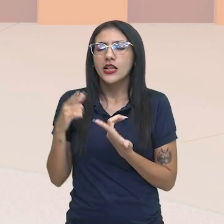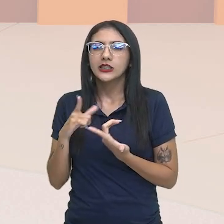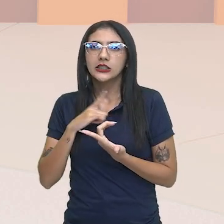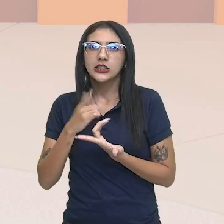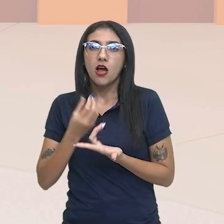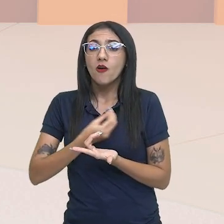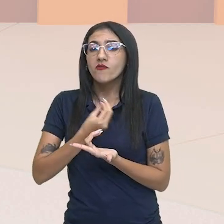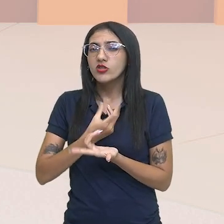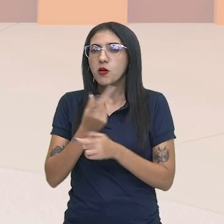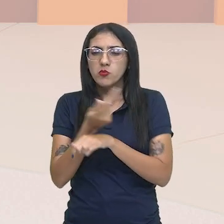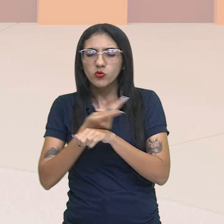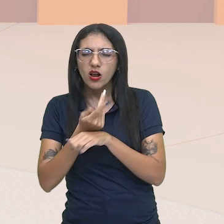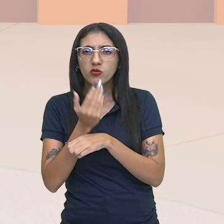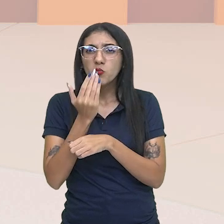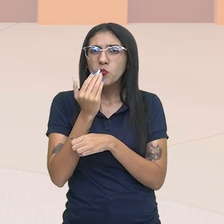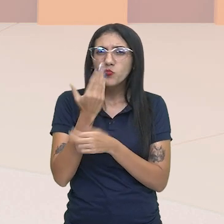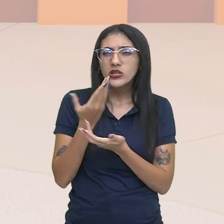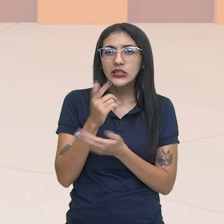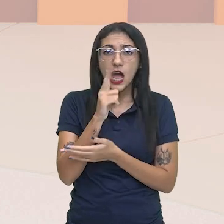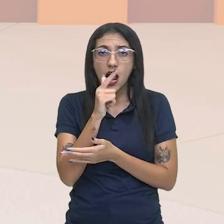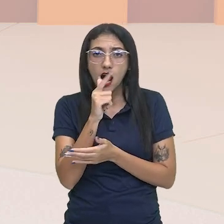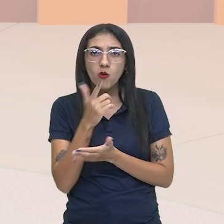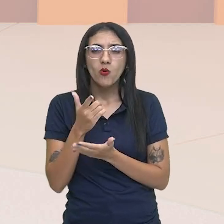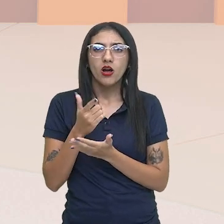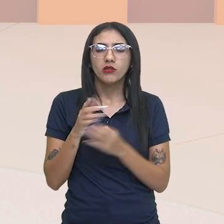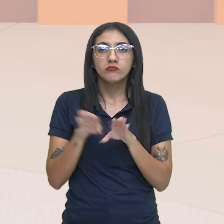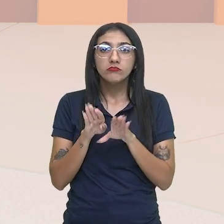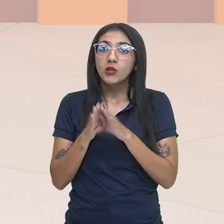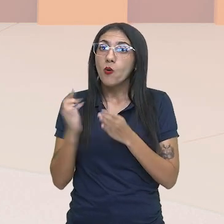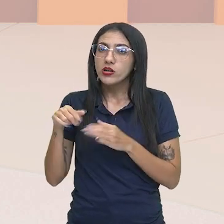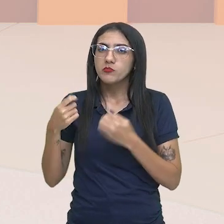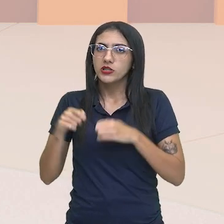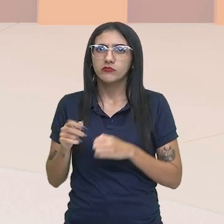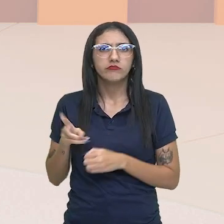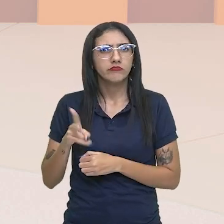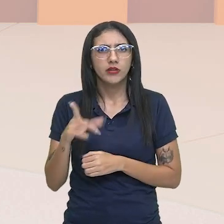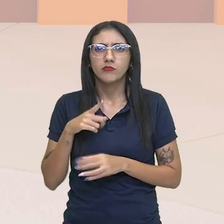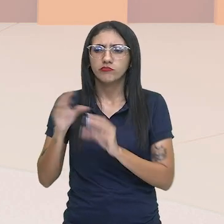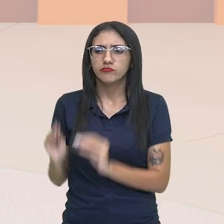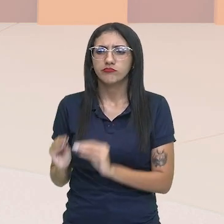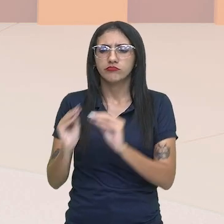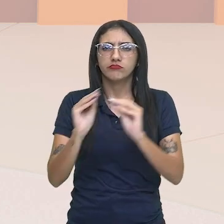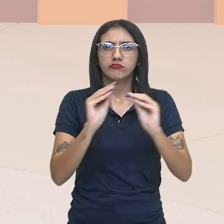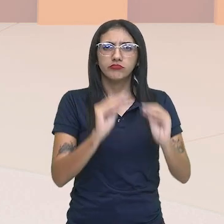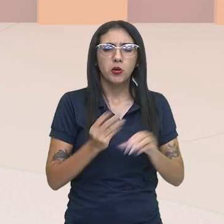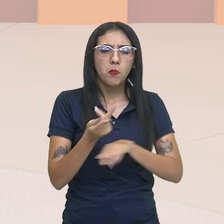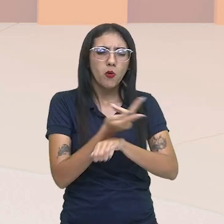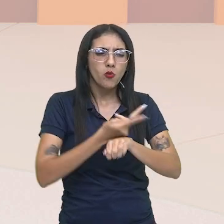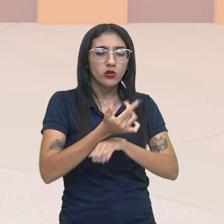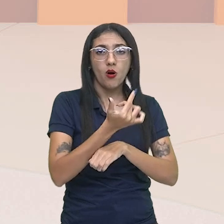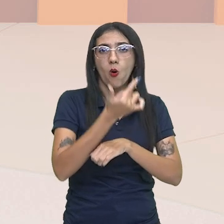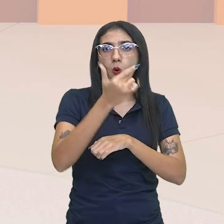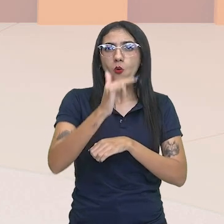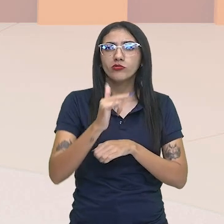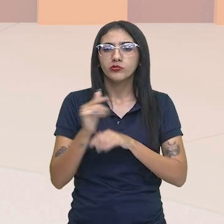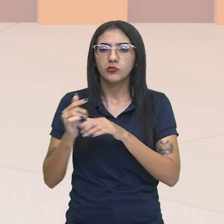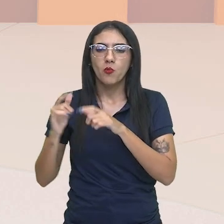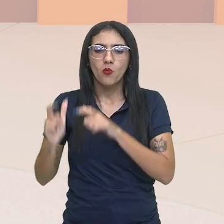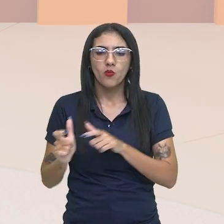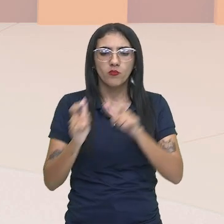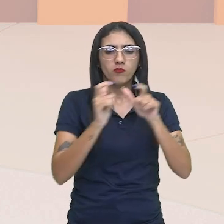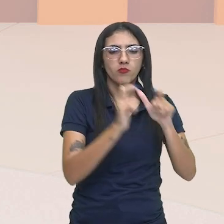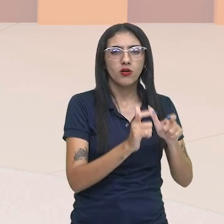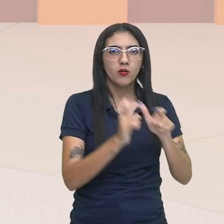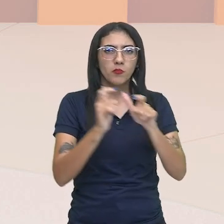estavam ali em busca de alimentos, de água, então eles viviam se deslocando de um lugar para o outro aí